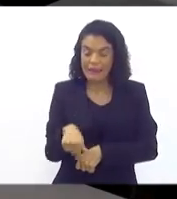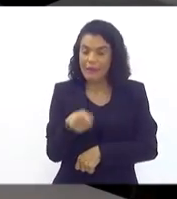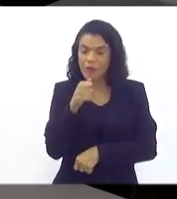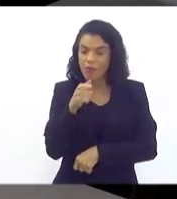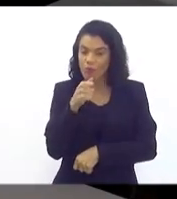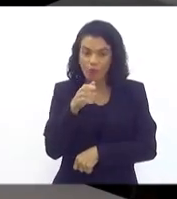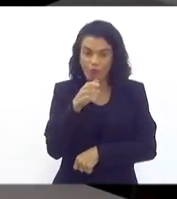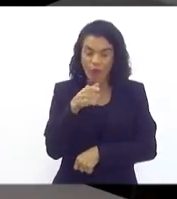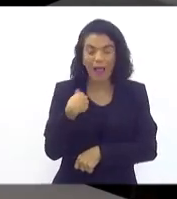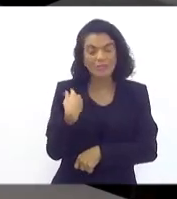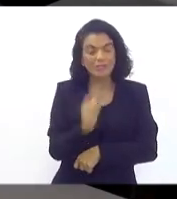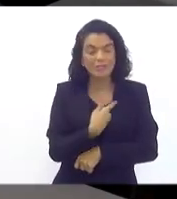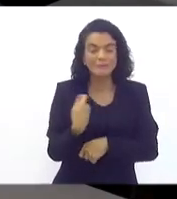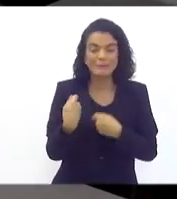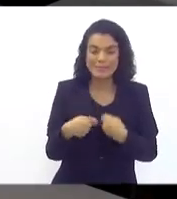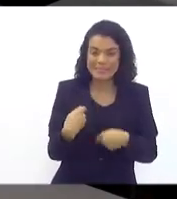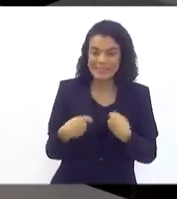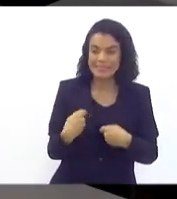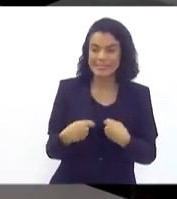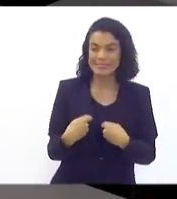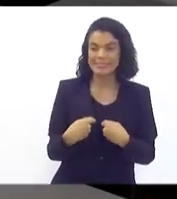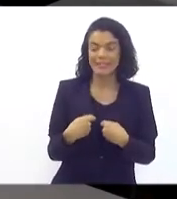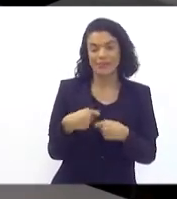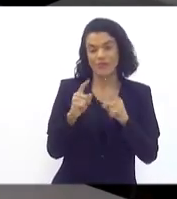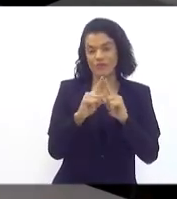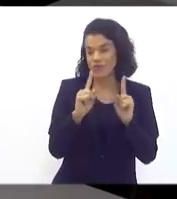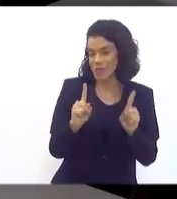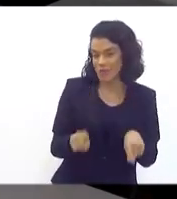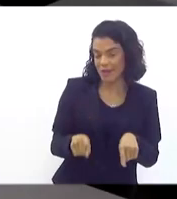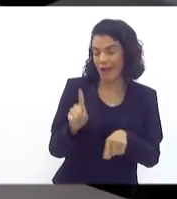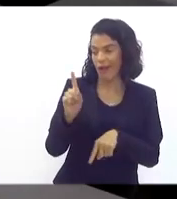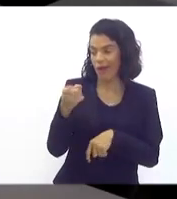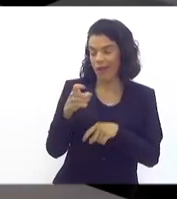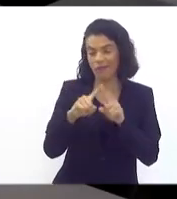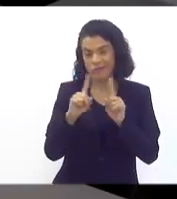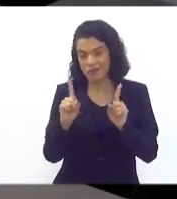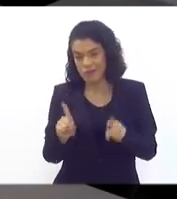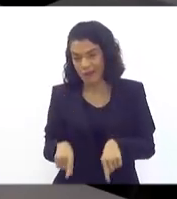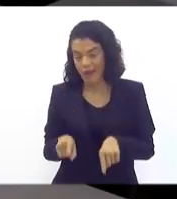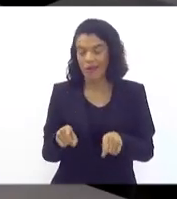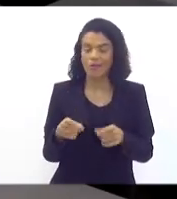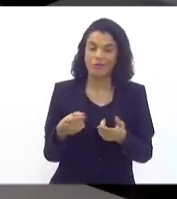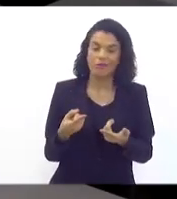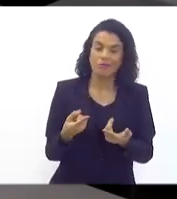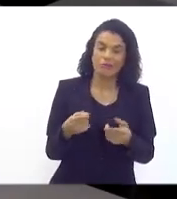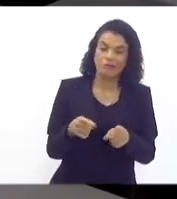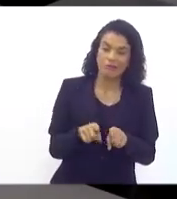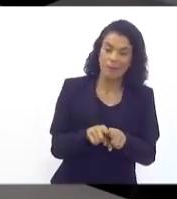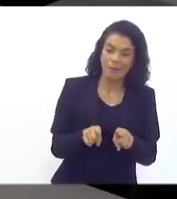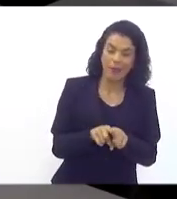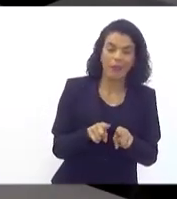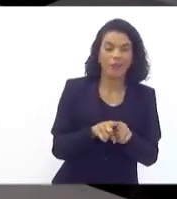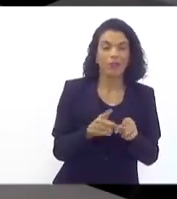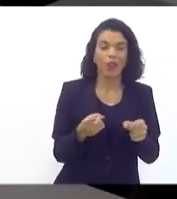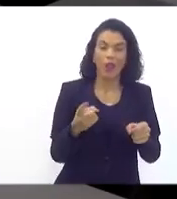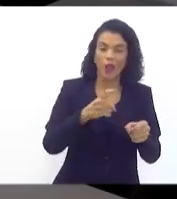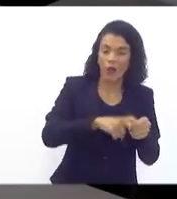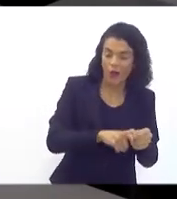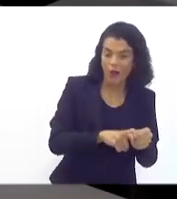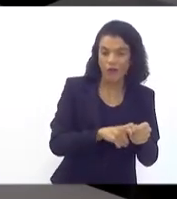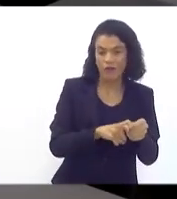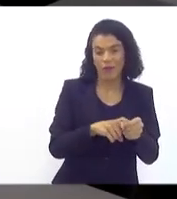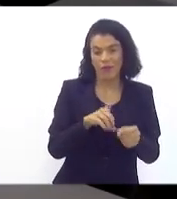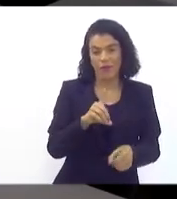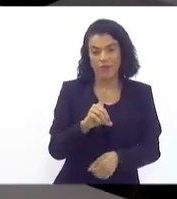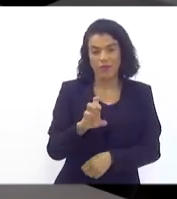é depende muito de de funcionários ex funcionários enfim de de de convênio que a gente tem